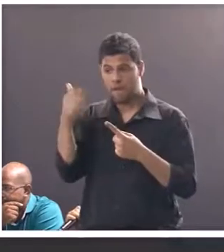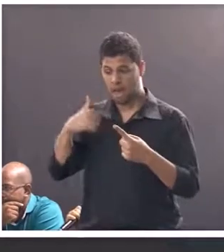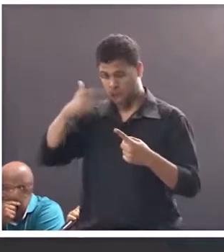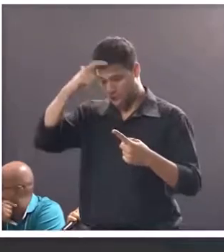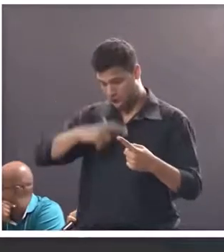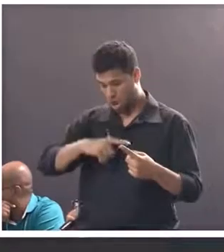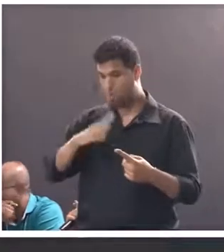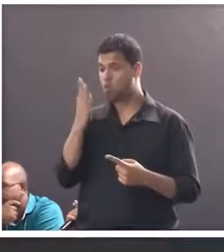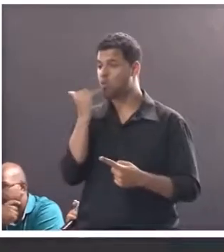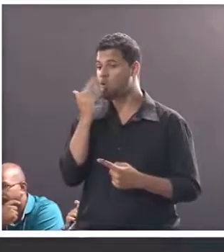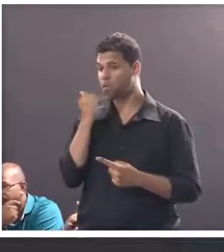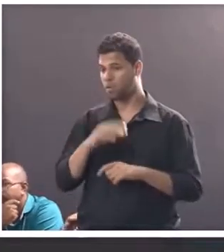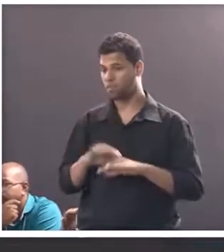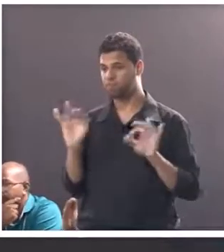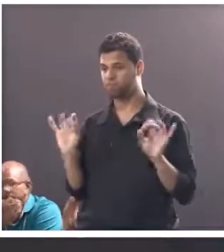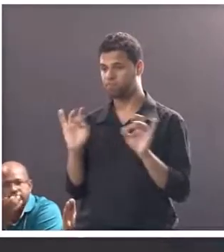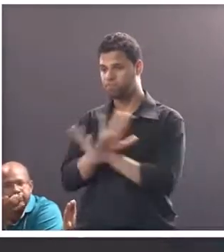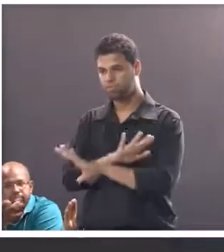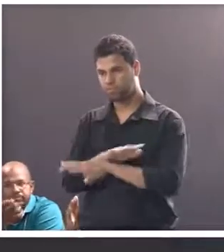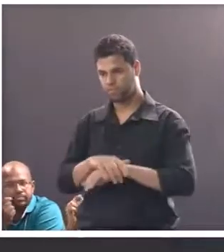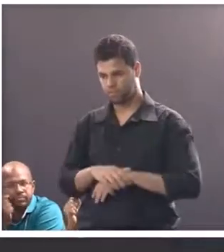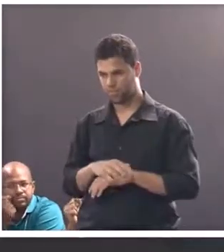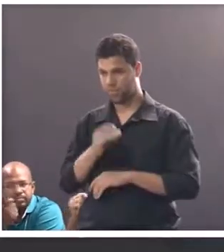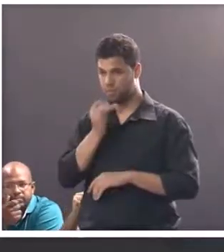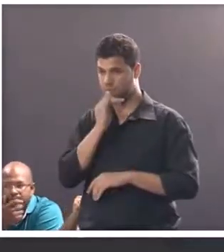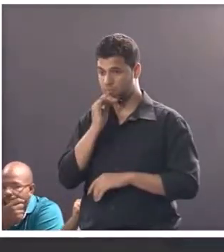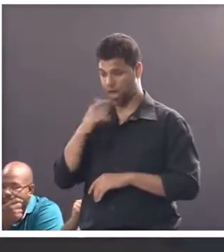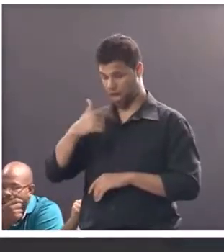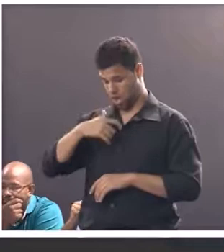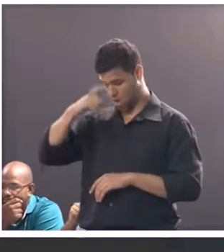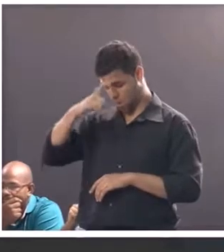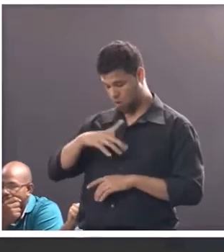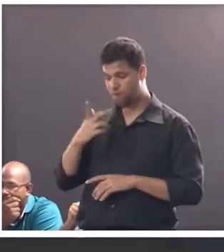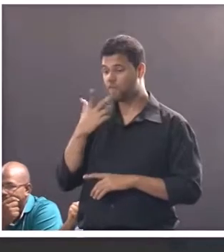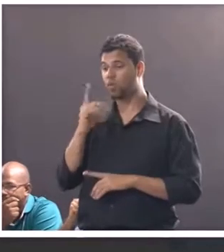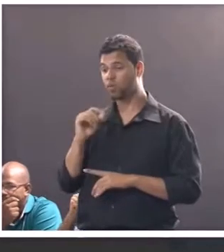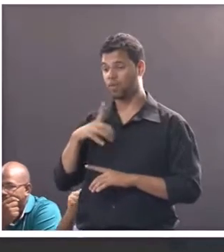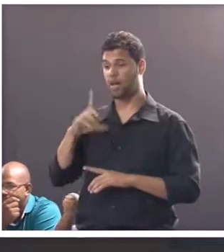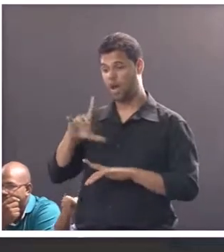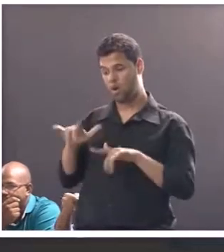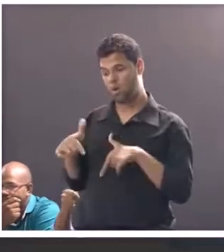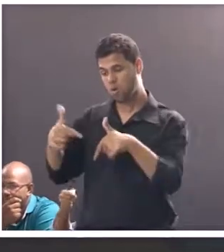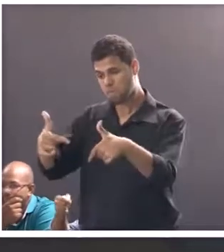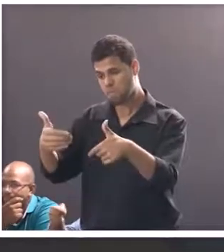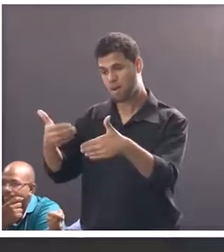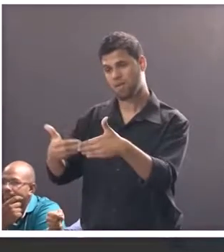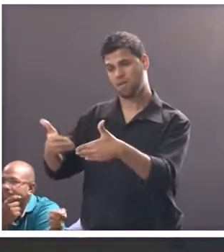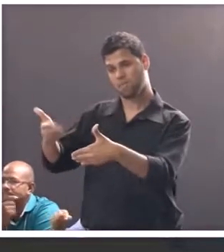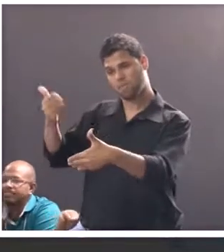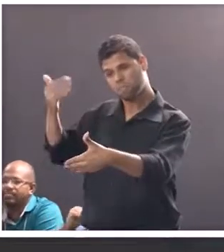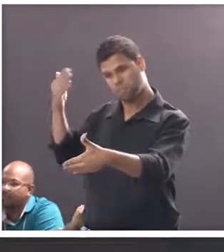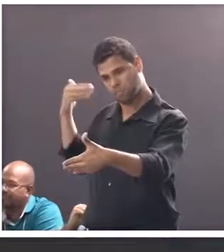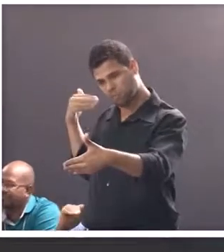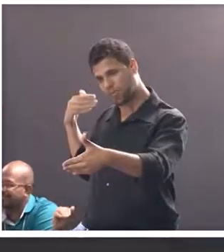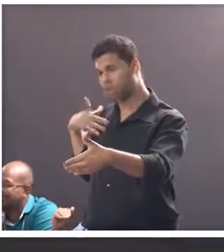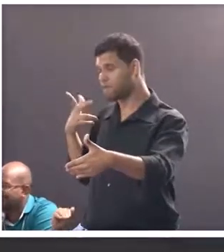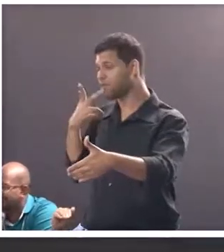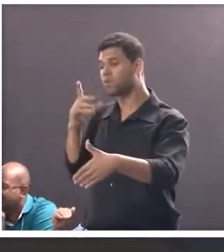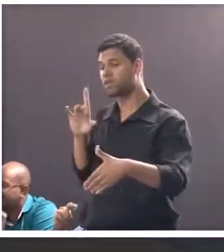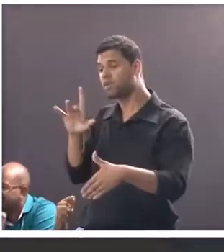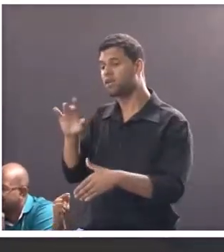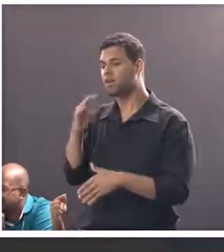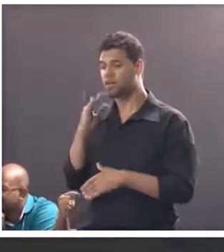pretérito perfeito, ela quer dizer que foi uma ação no passado e só se preocupa em informar que a ação